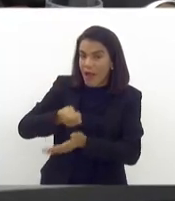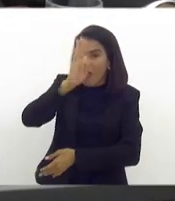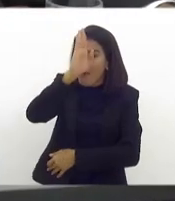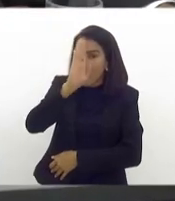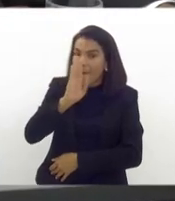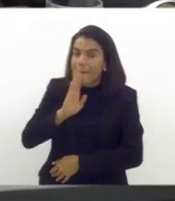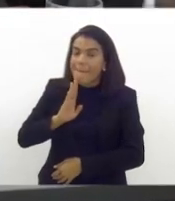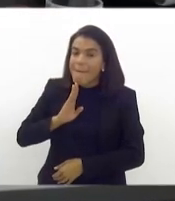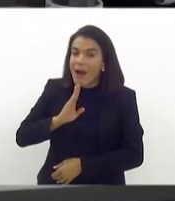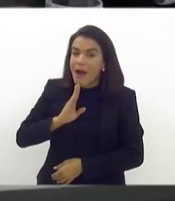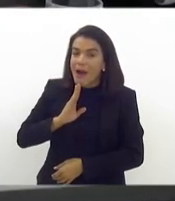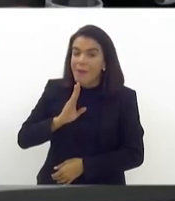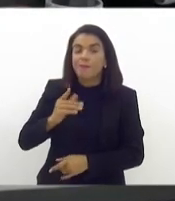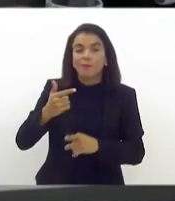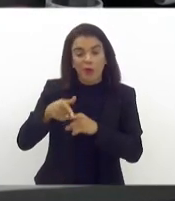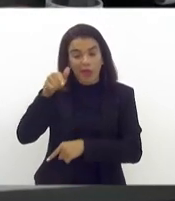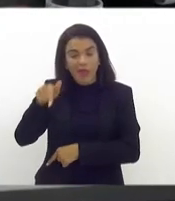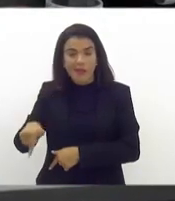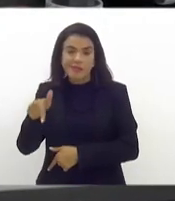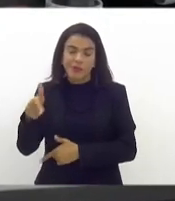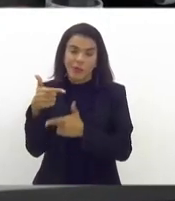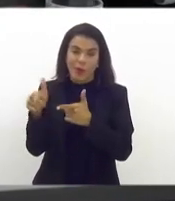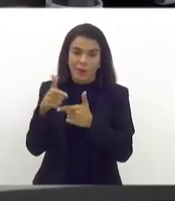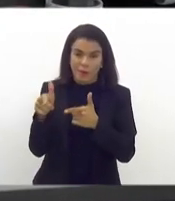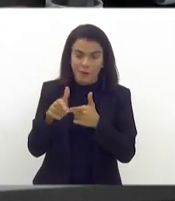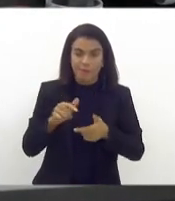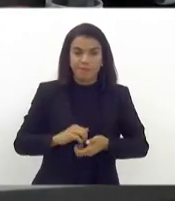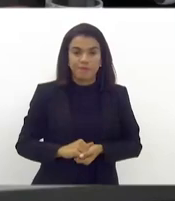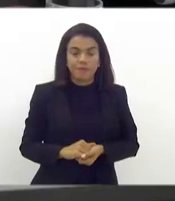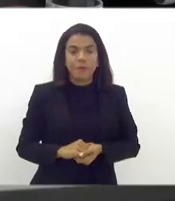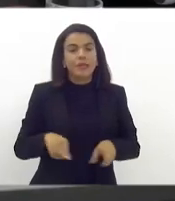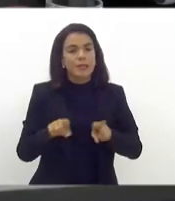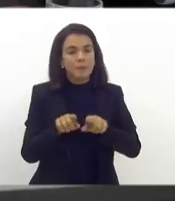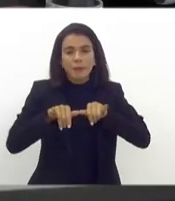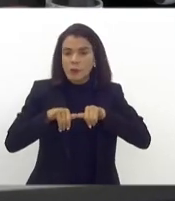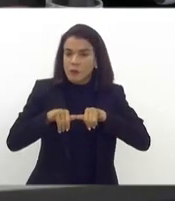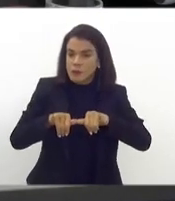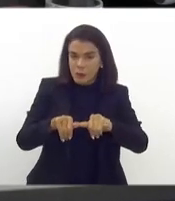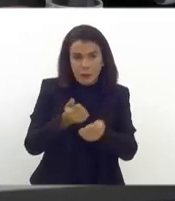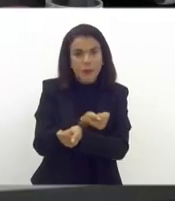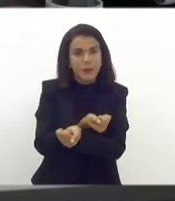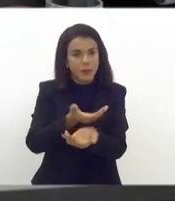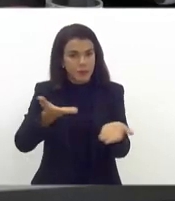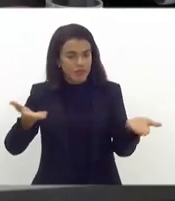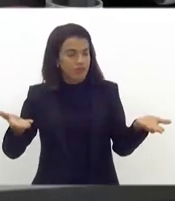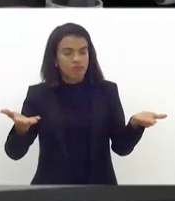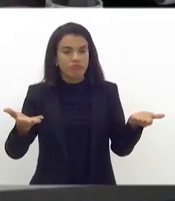de quantos fossem demandados, porque é isso que entupia. Outra coisa, os supermercados fornecem